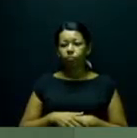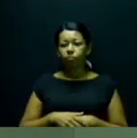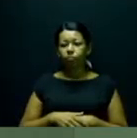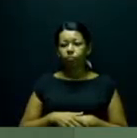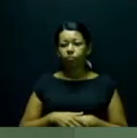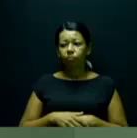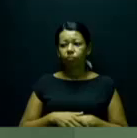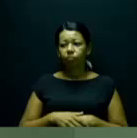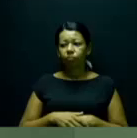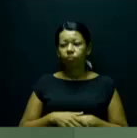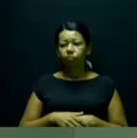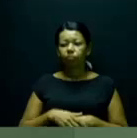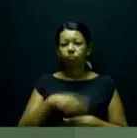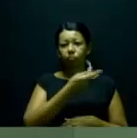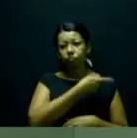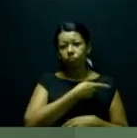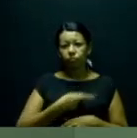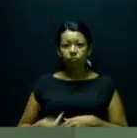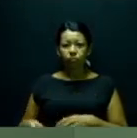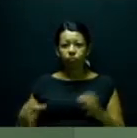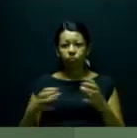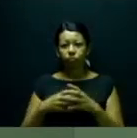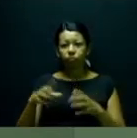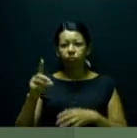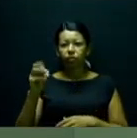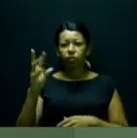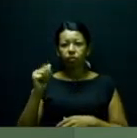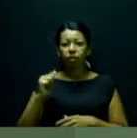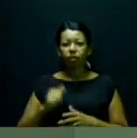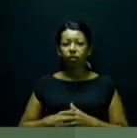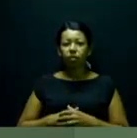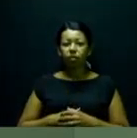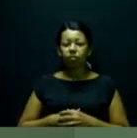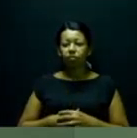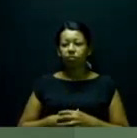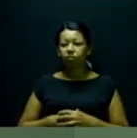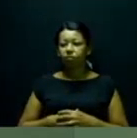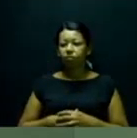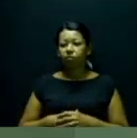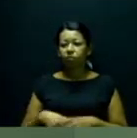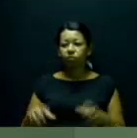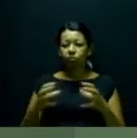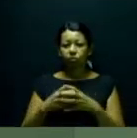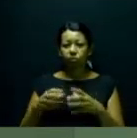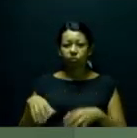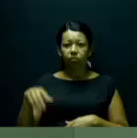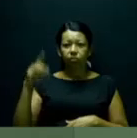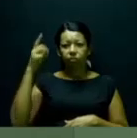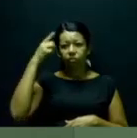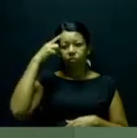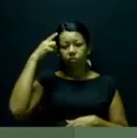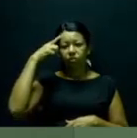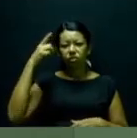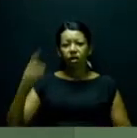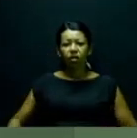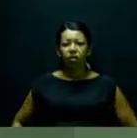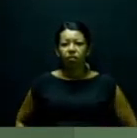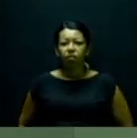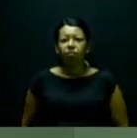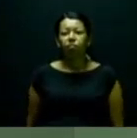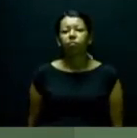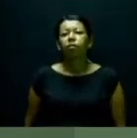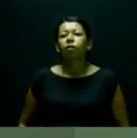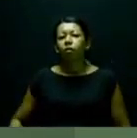muito dedo do presidente do partido, do vereador Doda, que com certeza te convenceu no campo das ideias, porque é um vereador de oposição, não tem